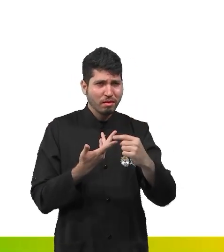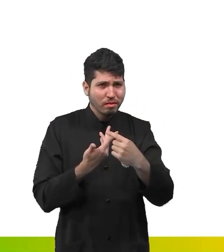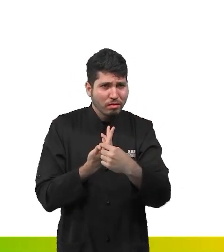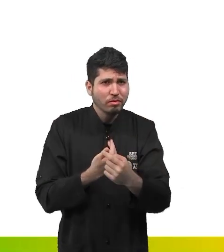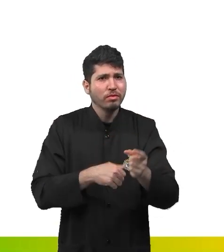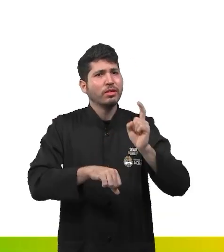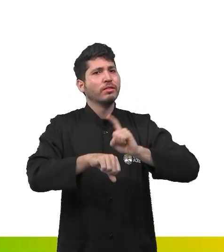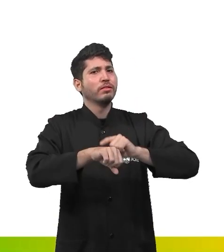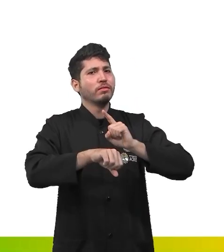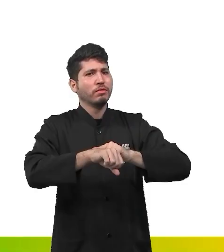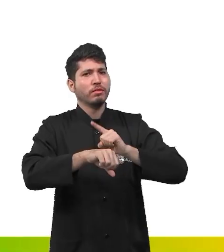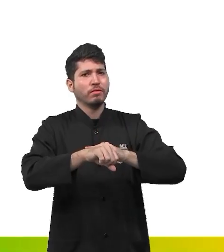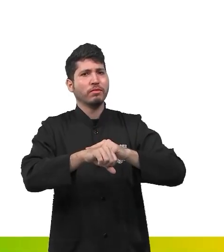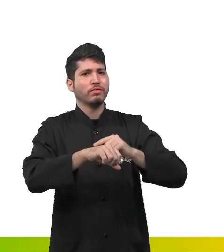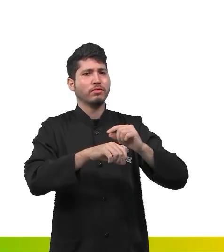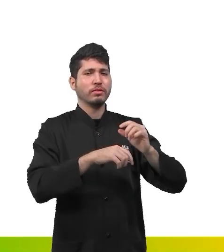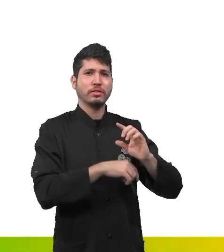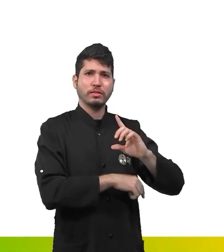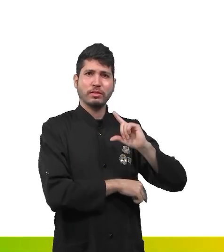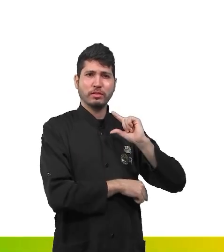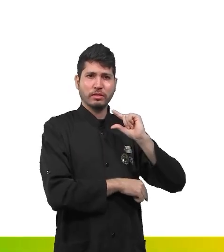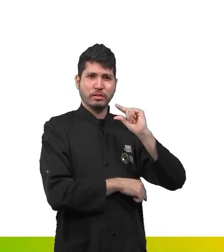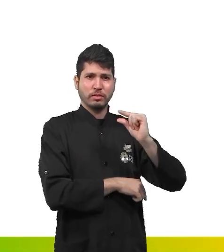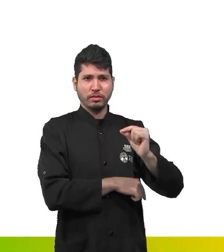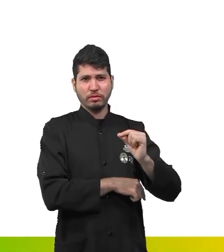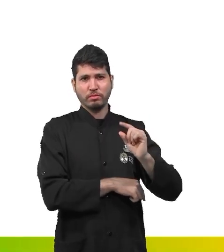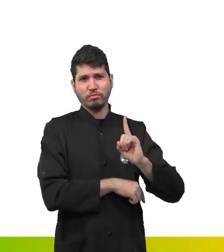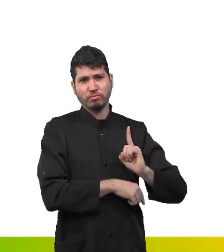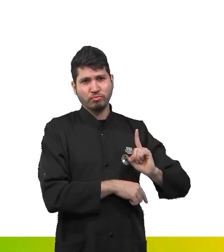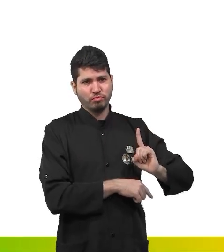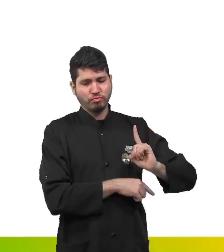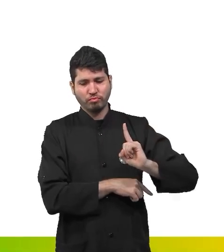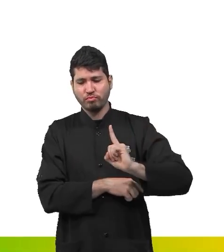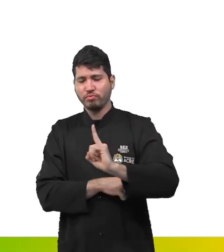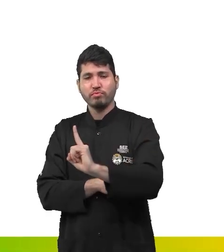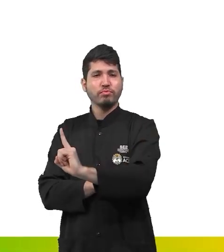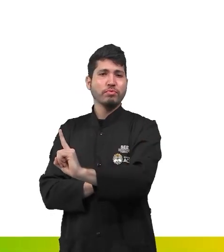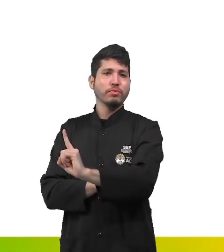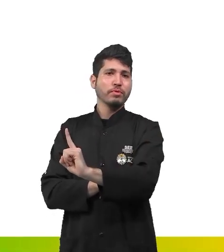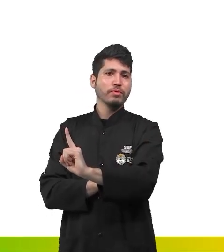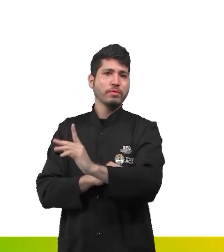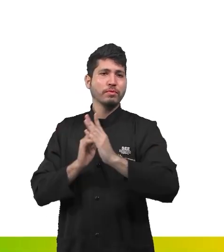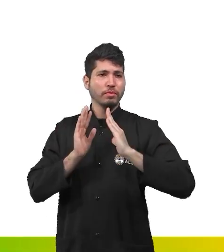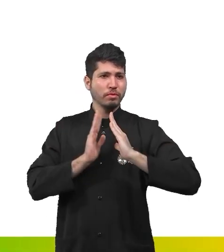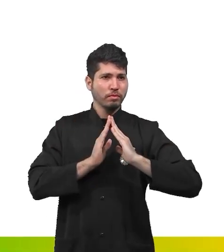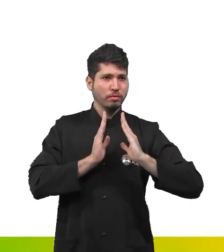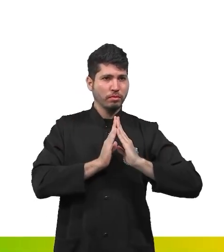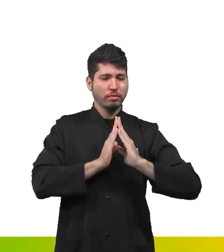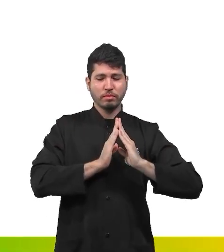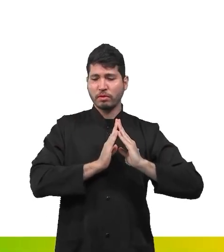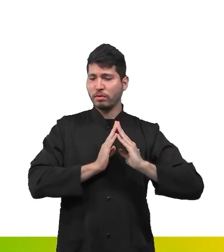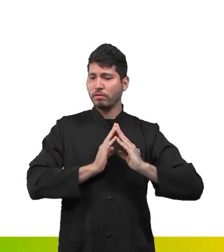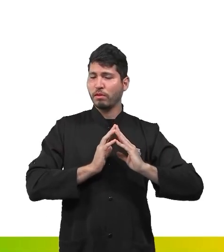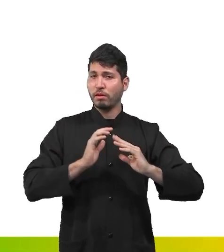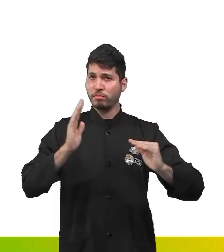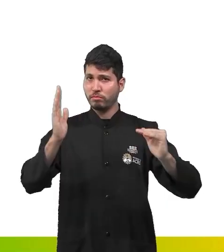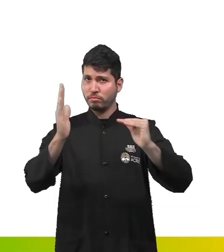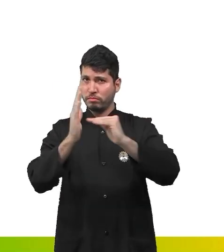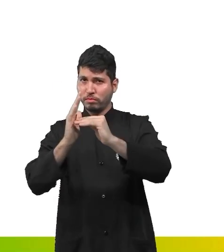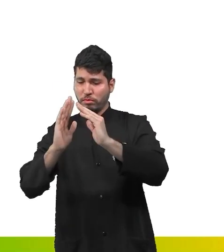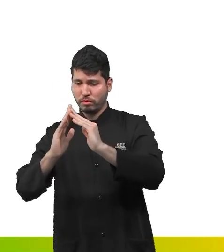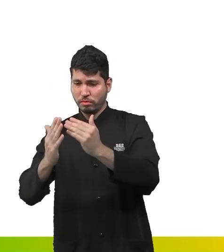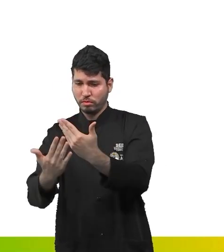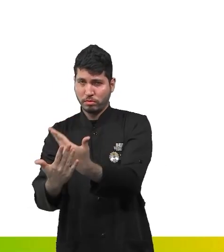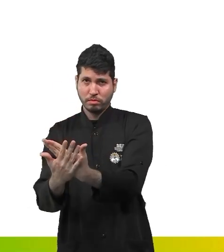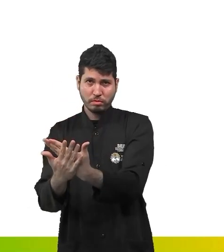diferentes velocidades. E observem a sequência. A uma velocidade de 30